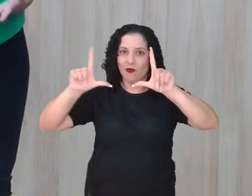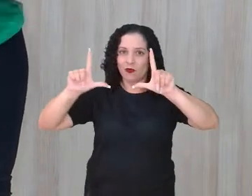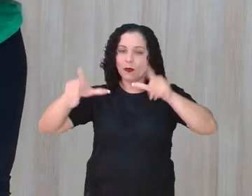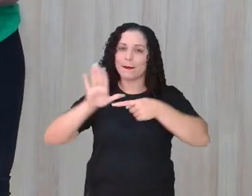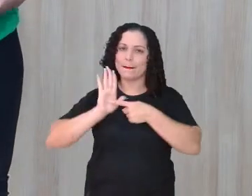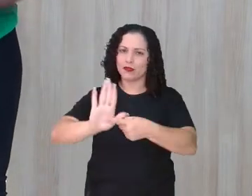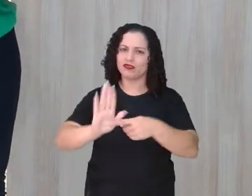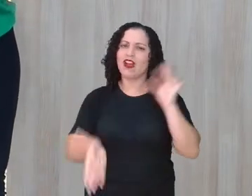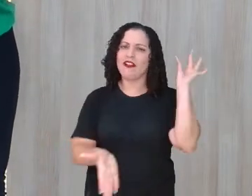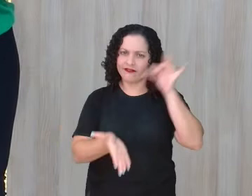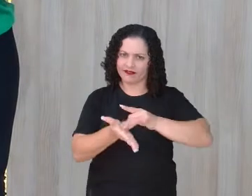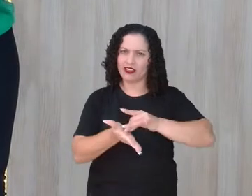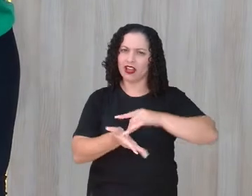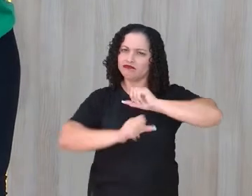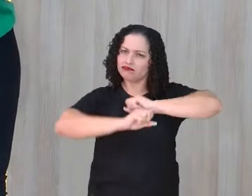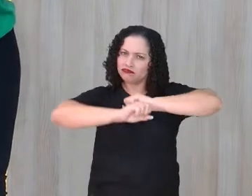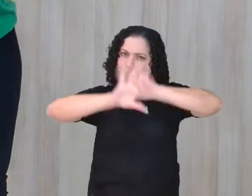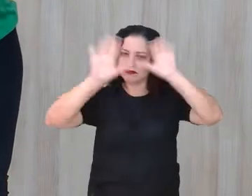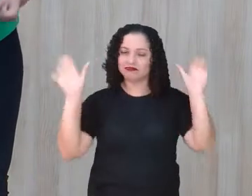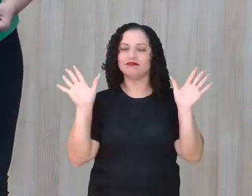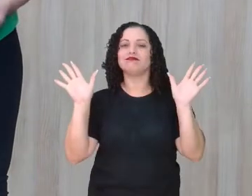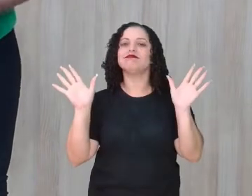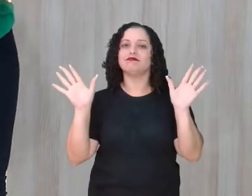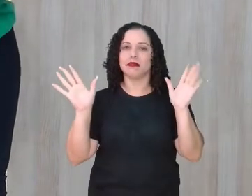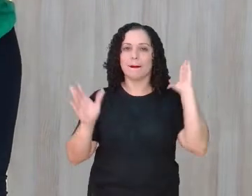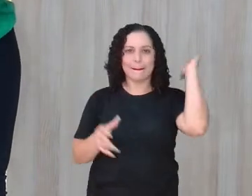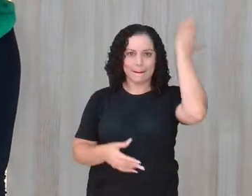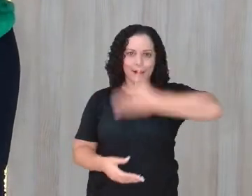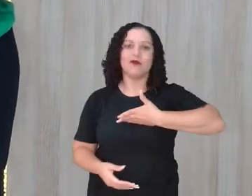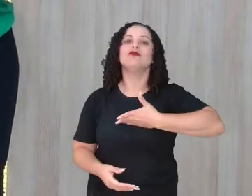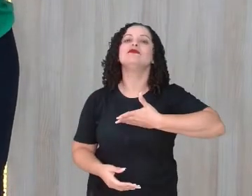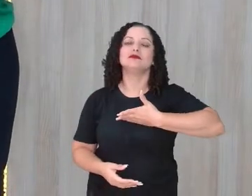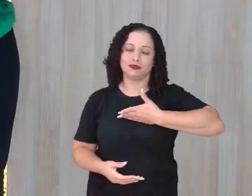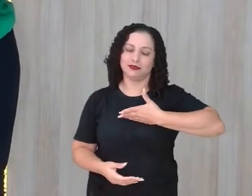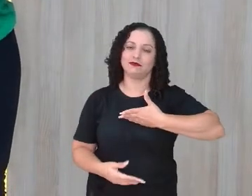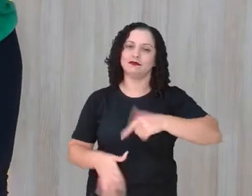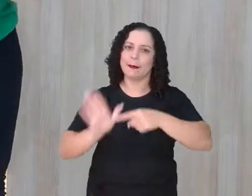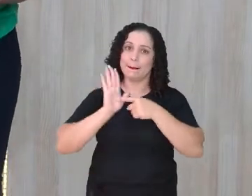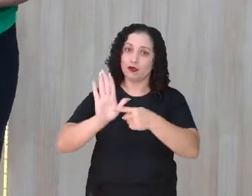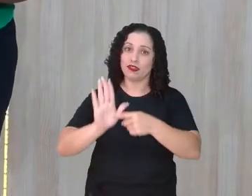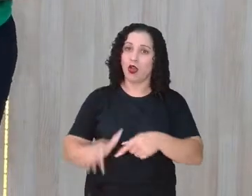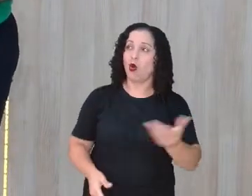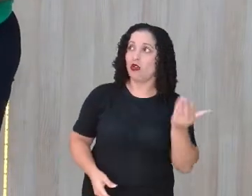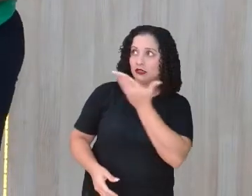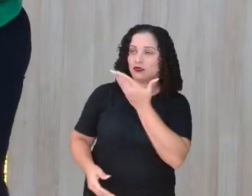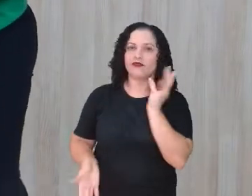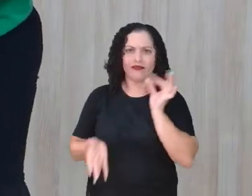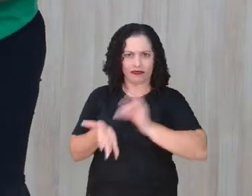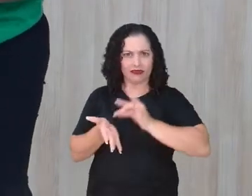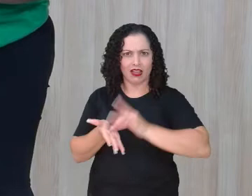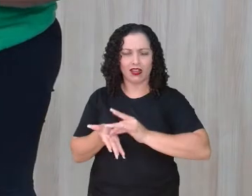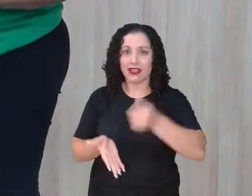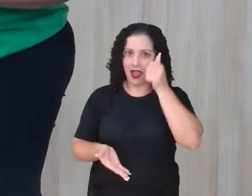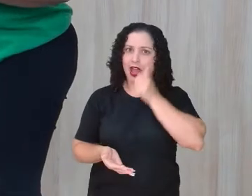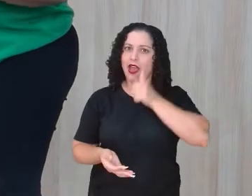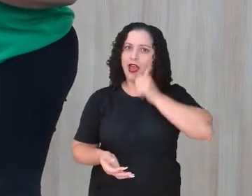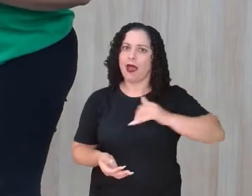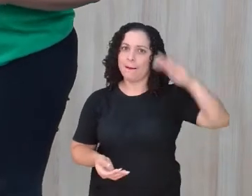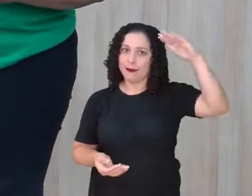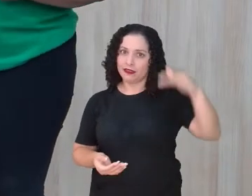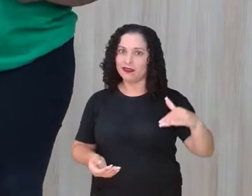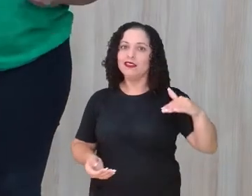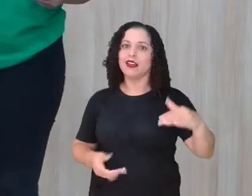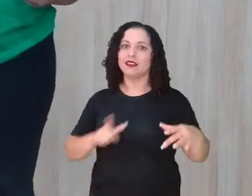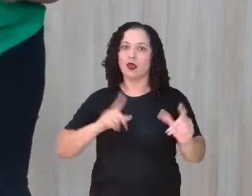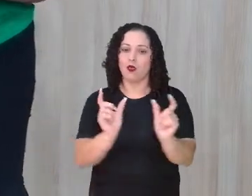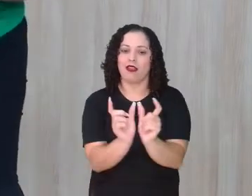a realidade, para colaborar com essa veracidade, né? Para mostrar, olha, isso aconteceu mesmo, olha aí a menina. Temos até